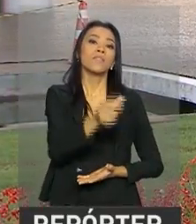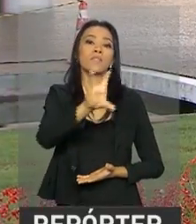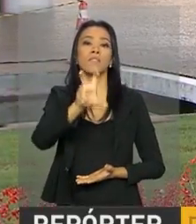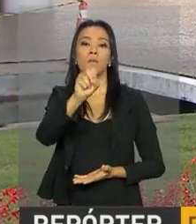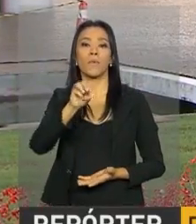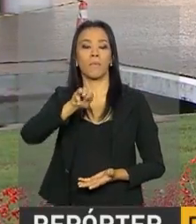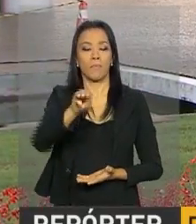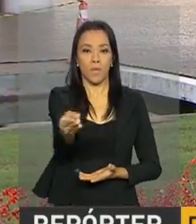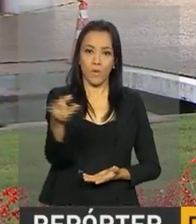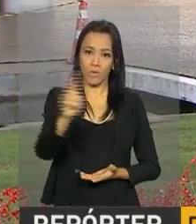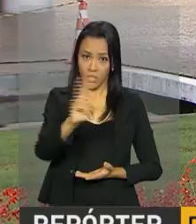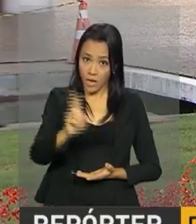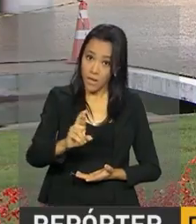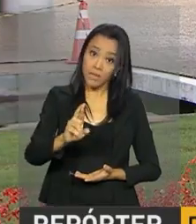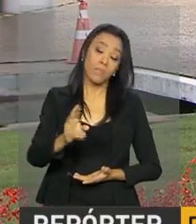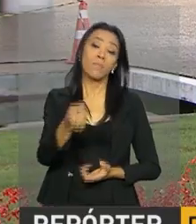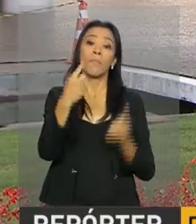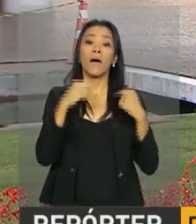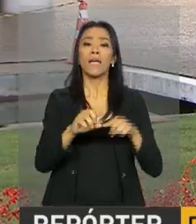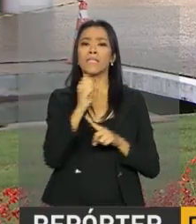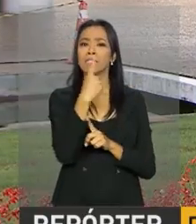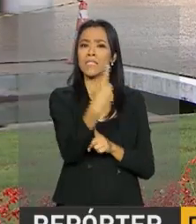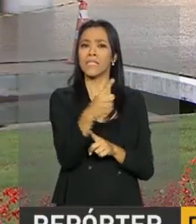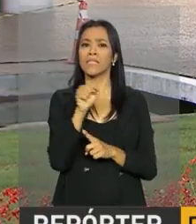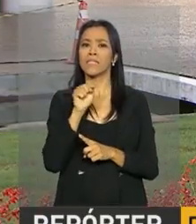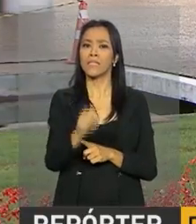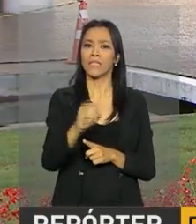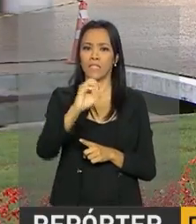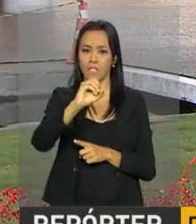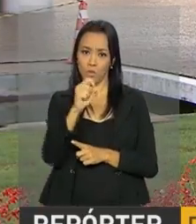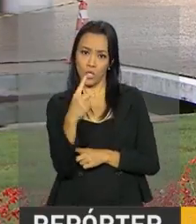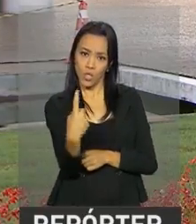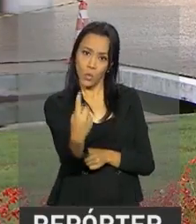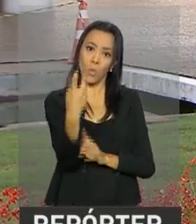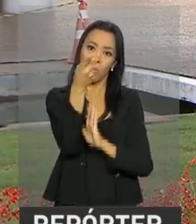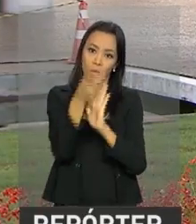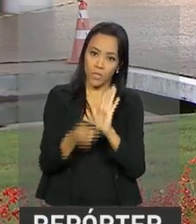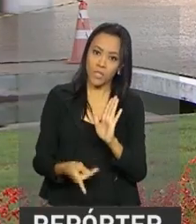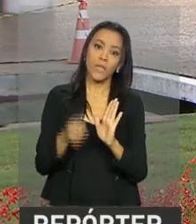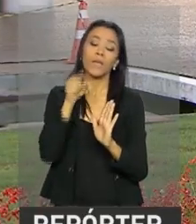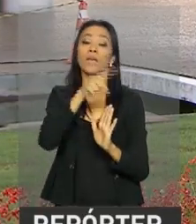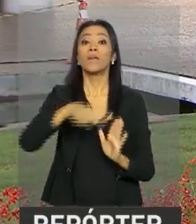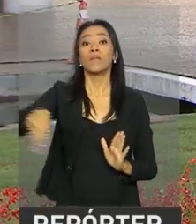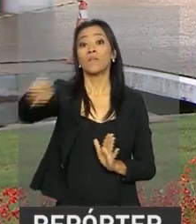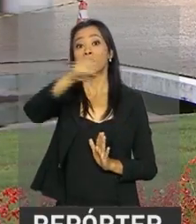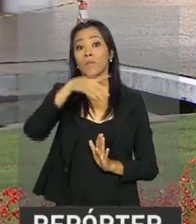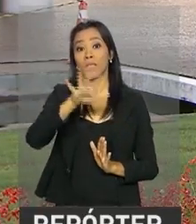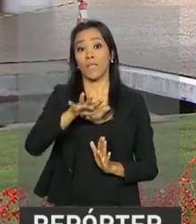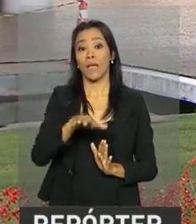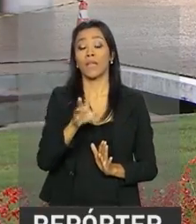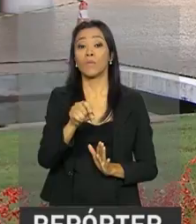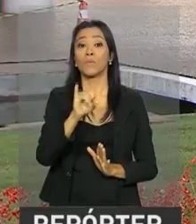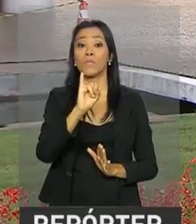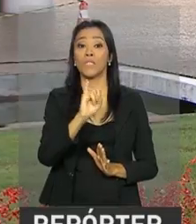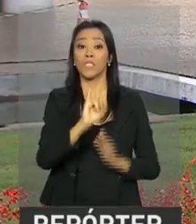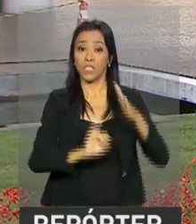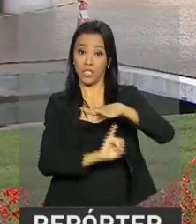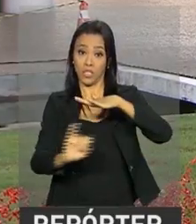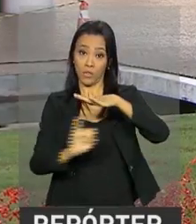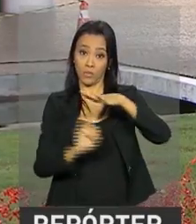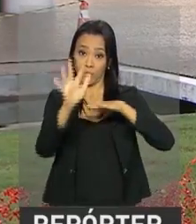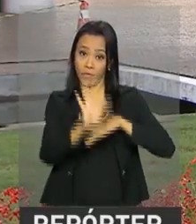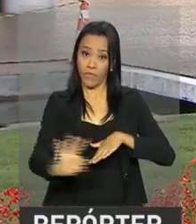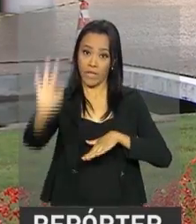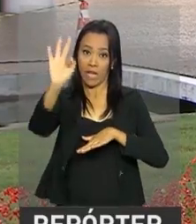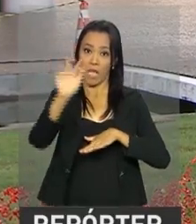milhões de reais para 101 projetos que fazem parte dos Institutos Nacionais de Ciência e Tecnologia. Metade desse valor